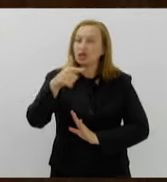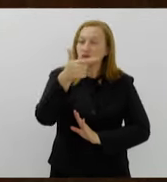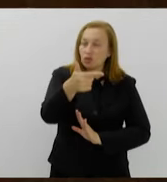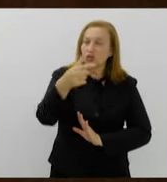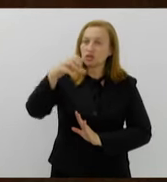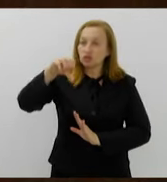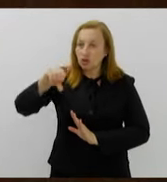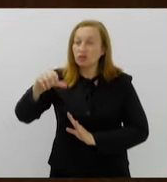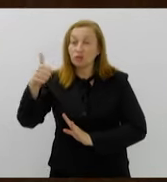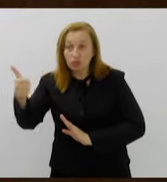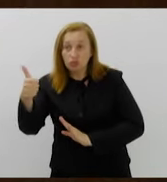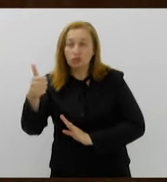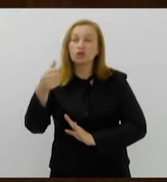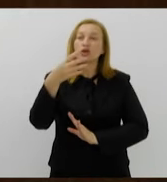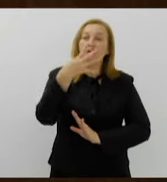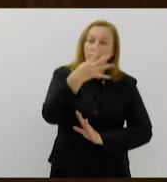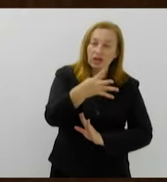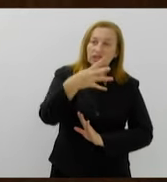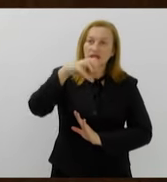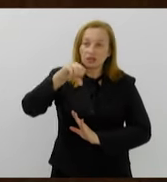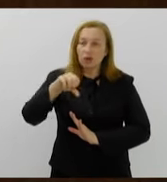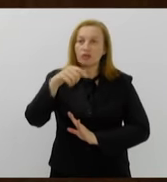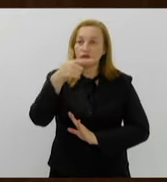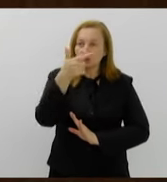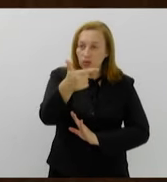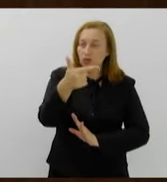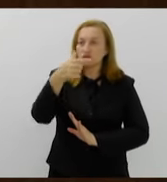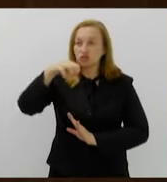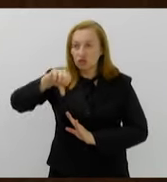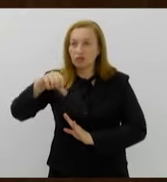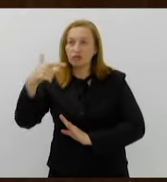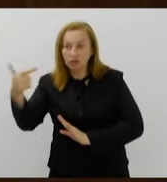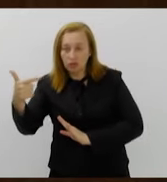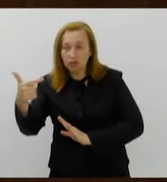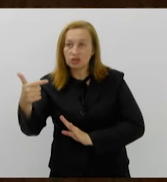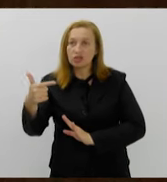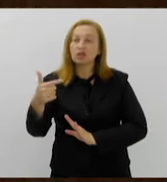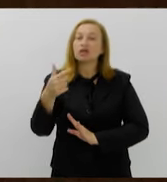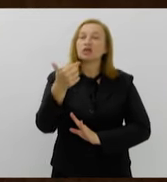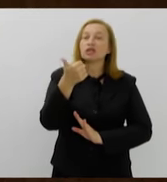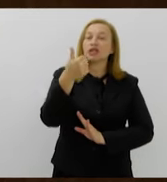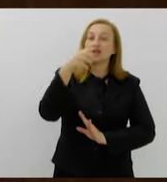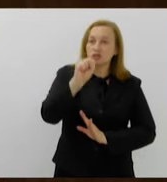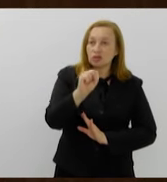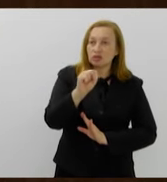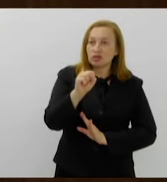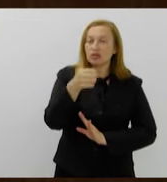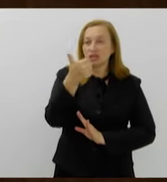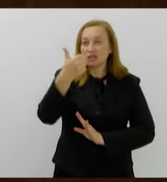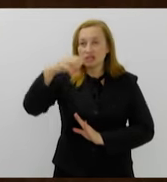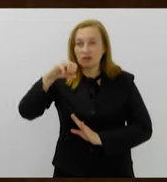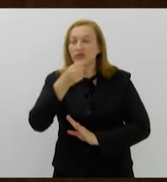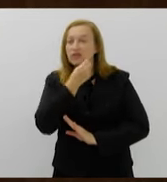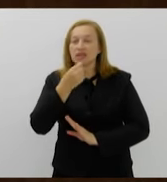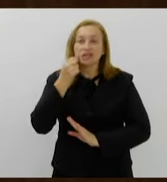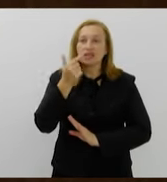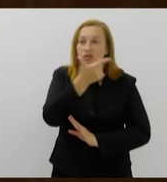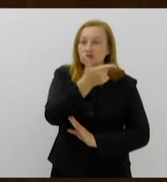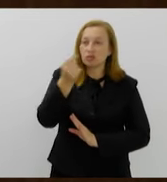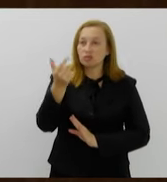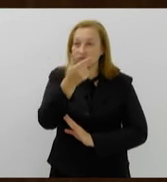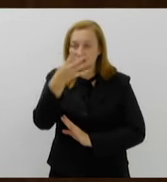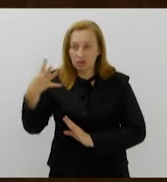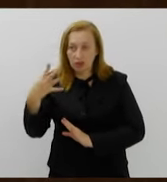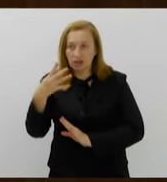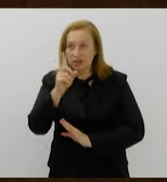49 292 de 18 e 19 de setembro de 2024 sustar